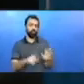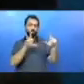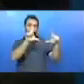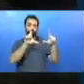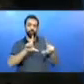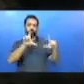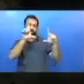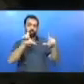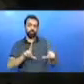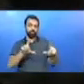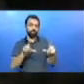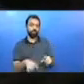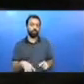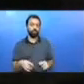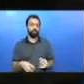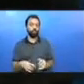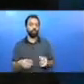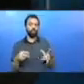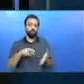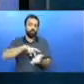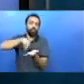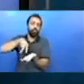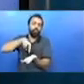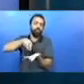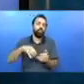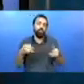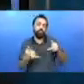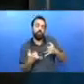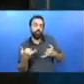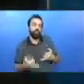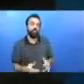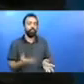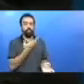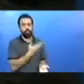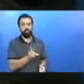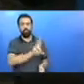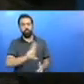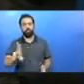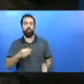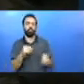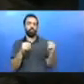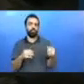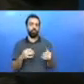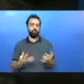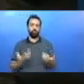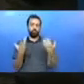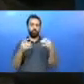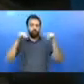uma brincadeira dançante que acontece em vários lugares do Brasil. É a festa do boi. Circulem